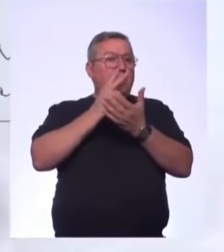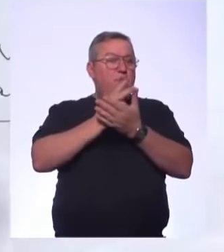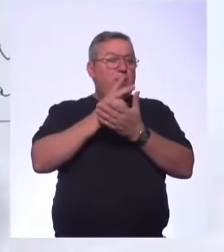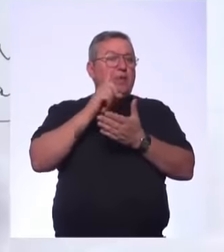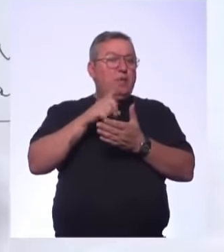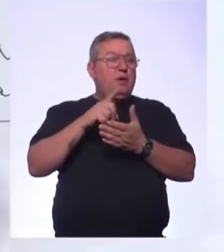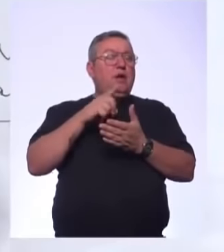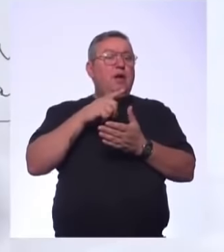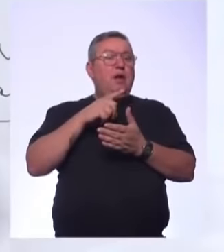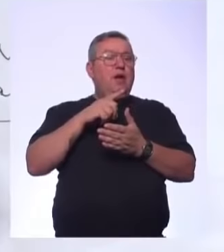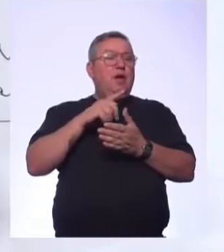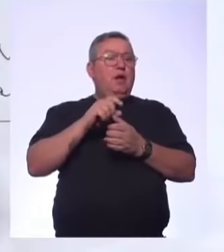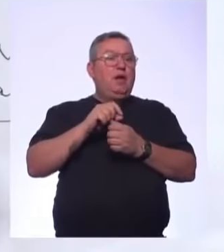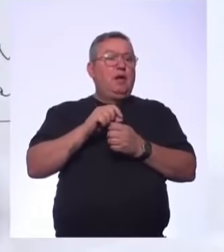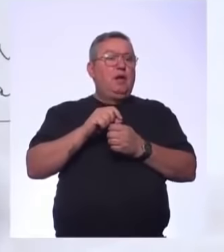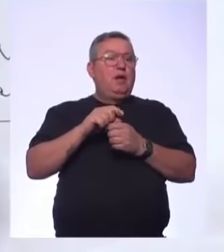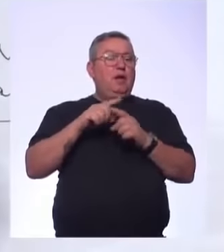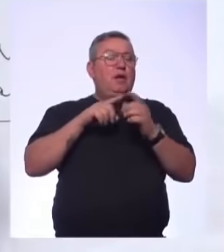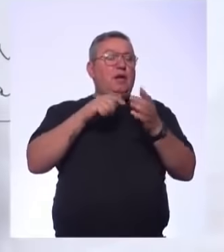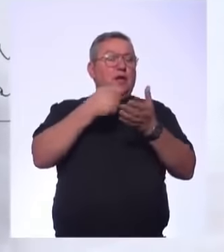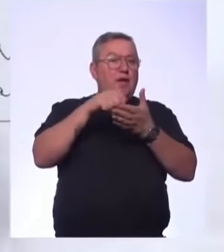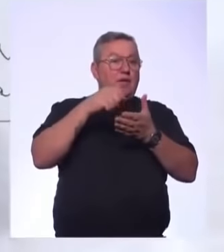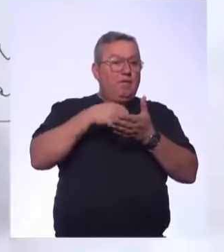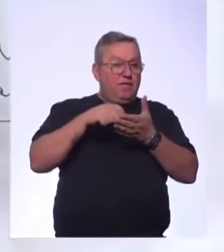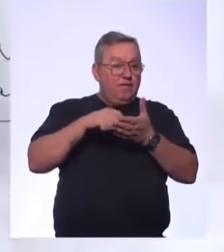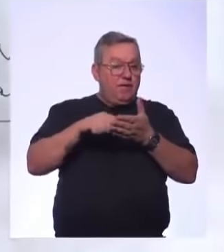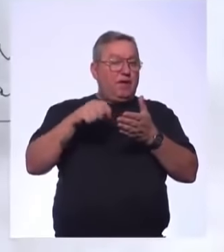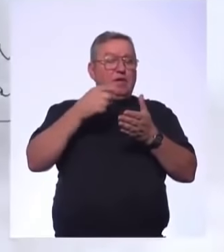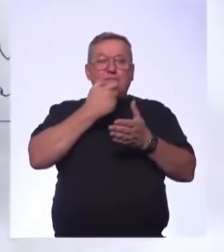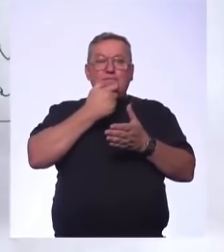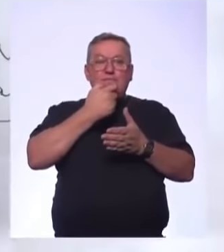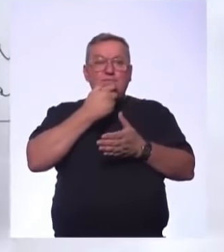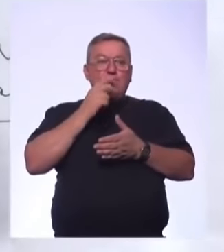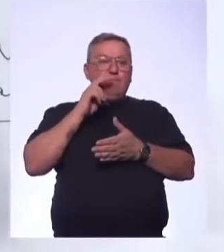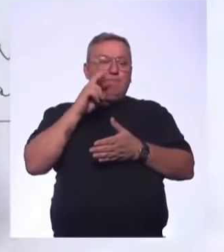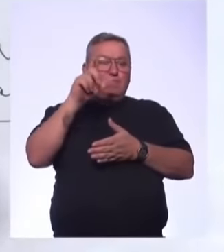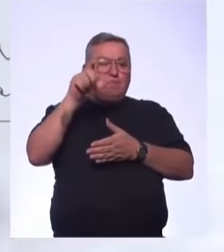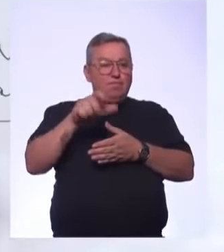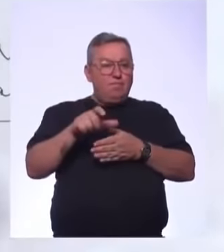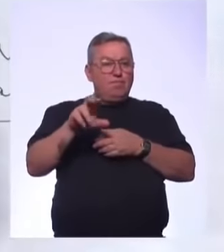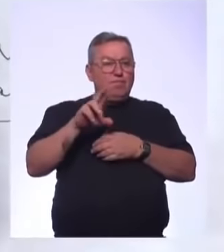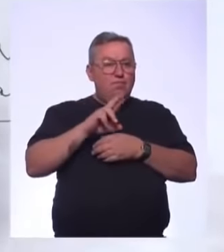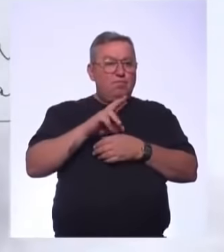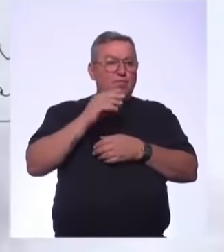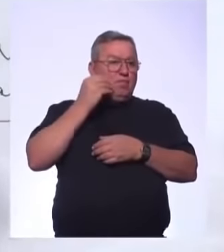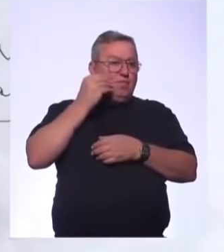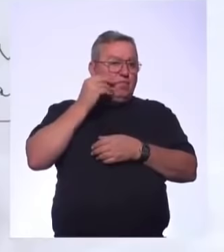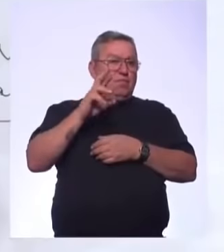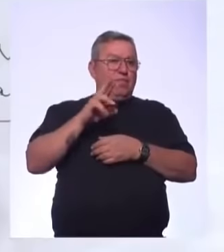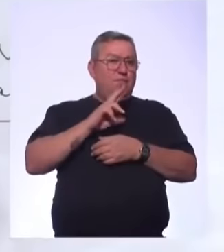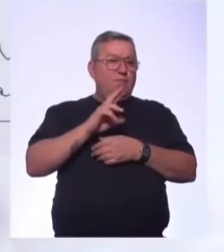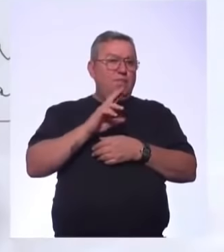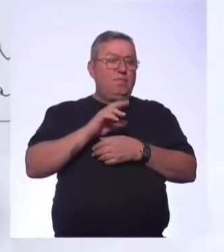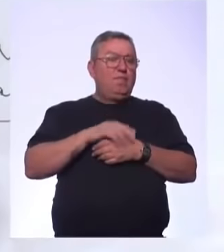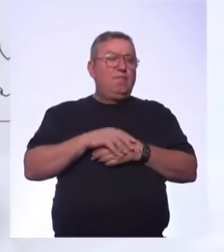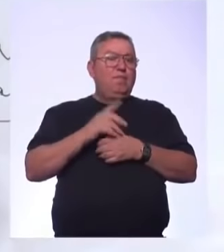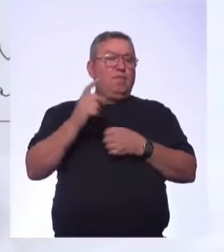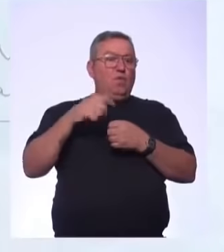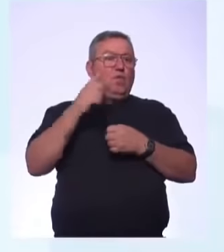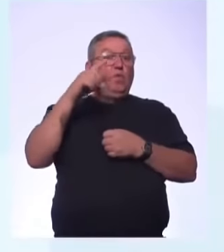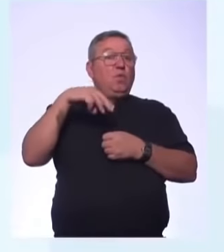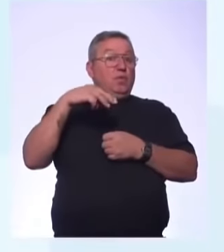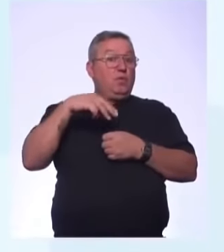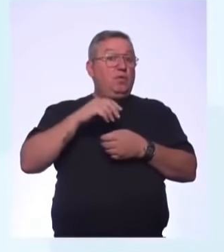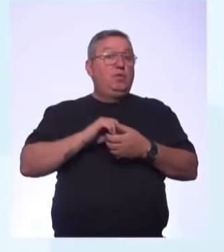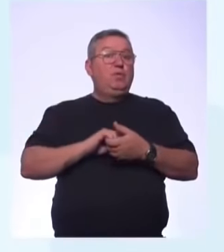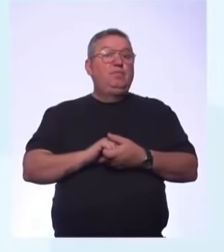português, tenta escrever em inglês lá, né? Olha lá o sujeito da pergunta e da resposta e tenta responder. Nós voltamos daqui um